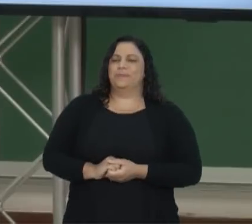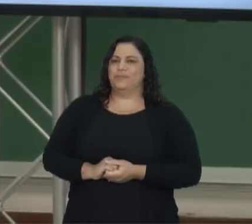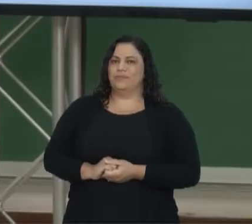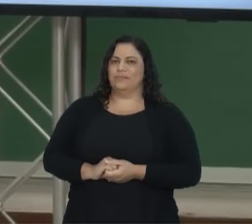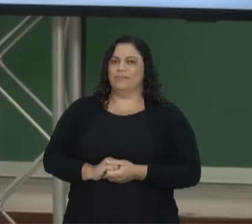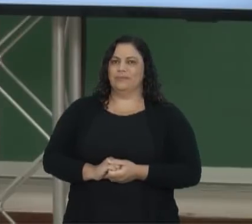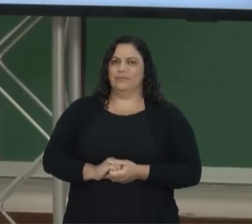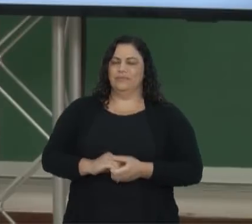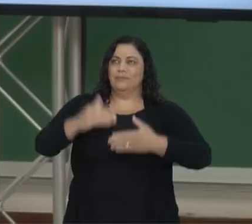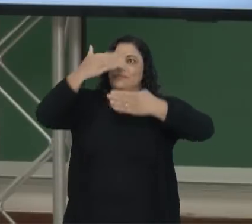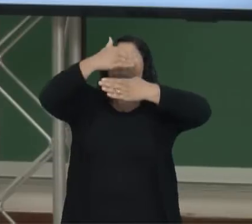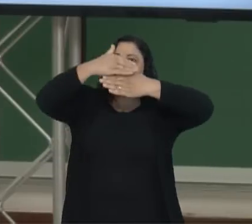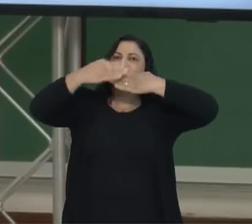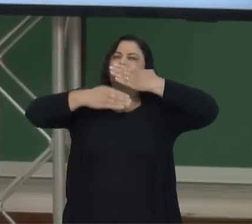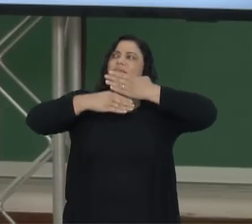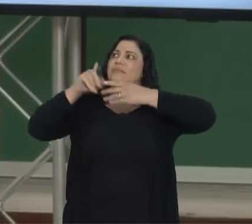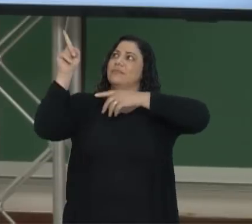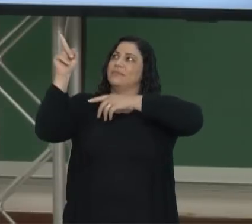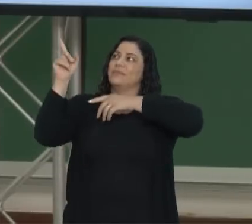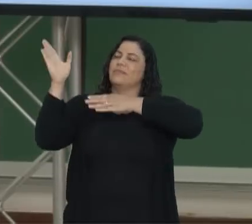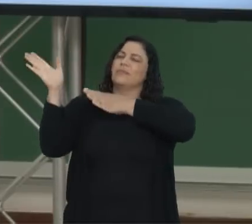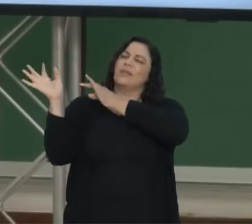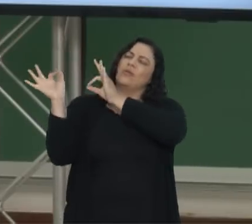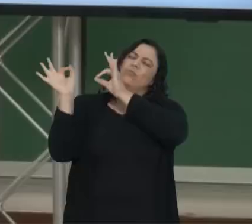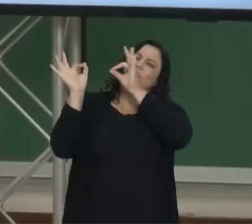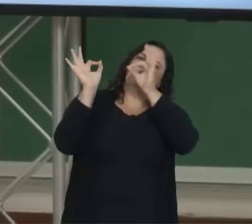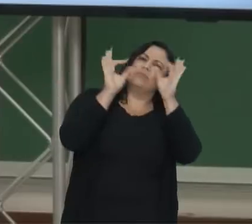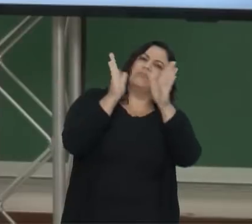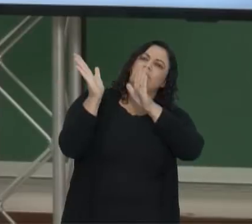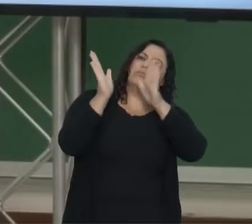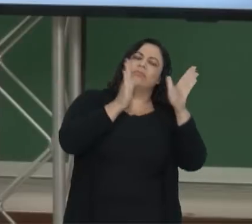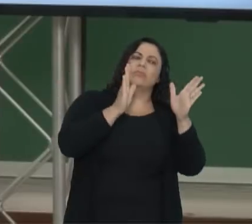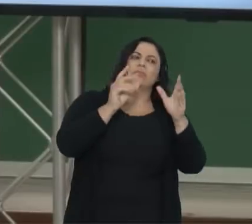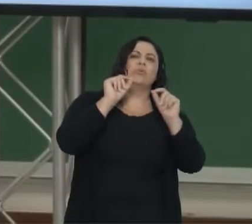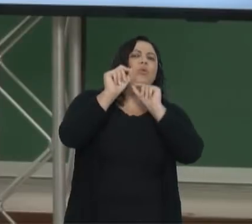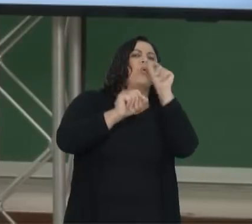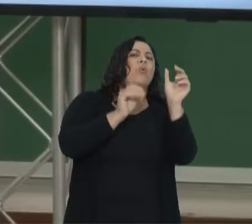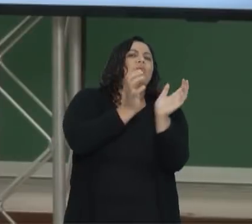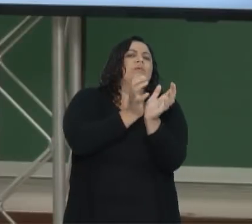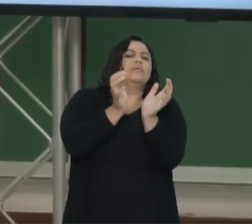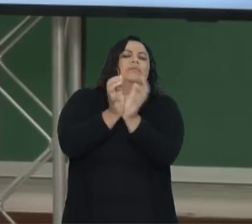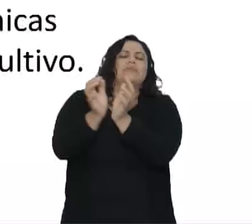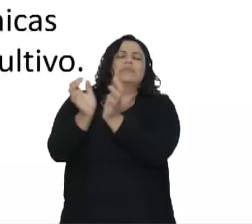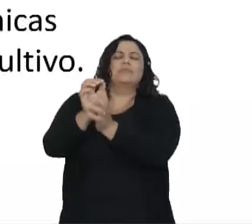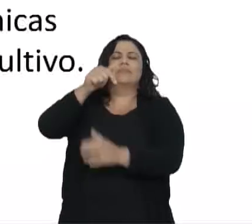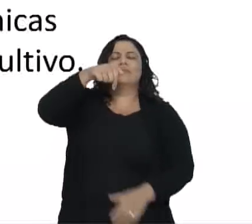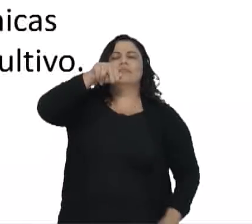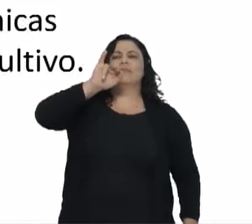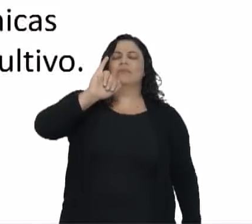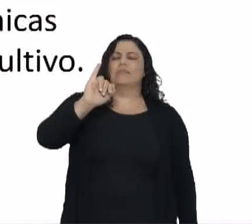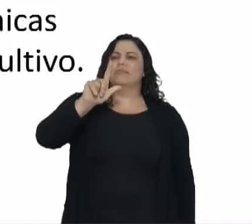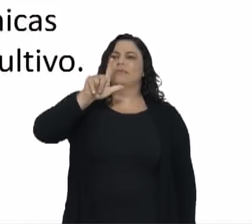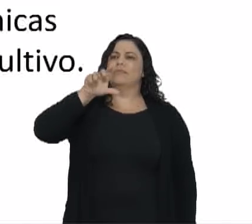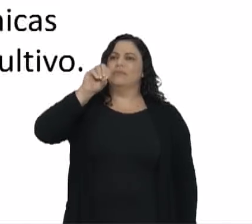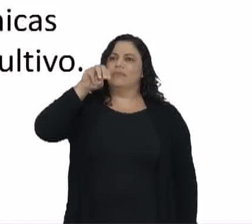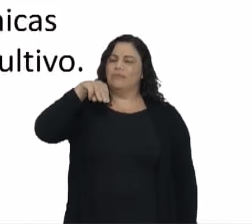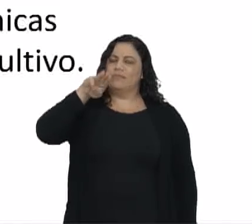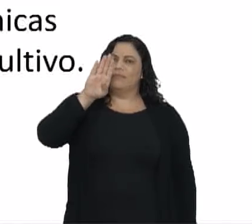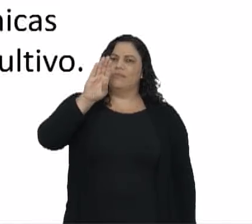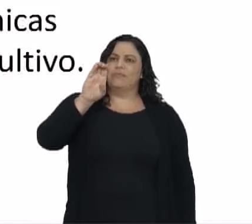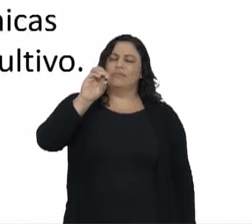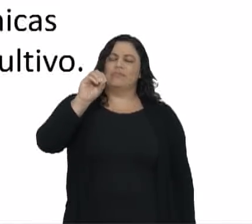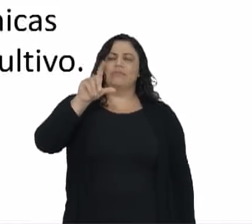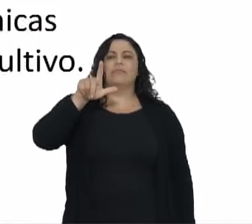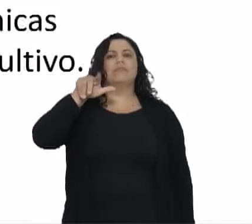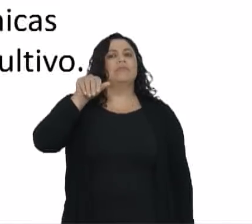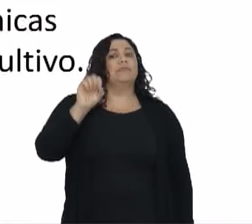mapa que mostra para nós onde nós temos comunidades quilombolas no Brasil, né? Eles vivem muitas